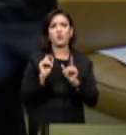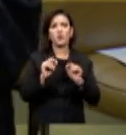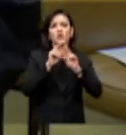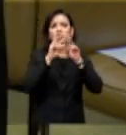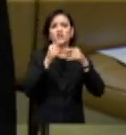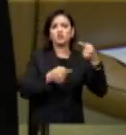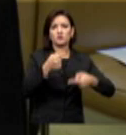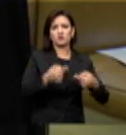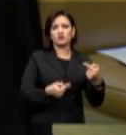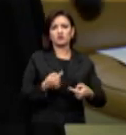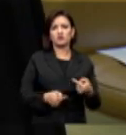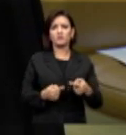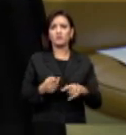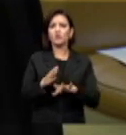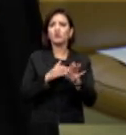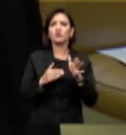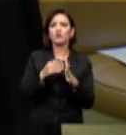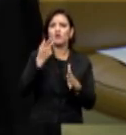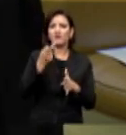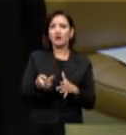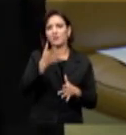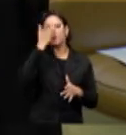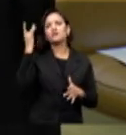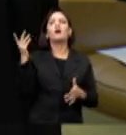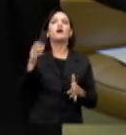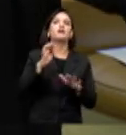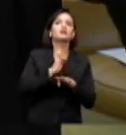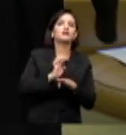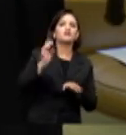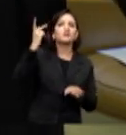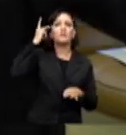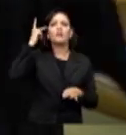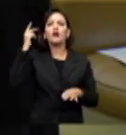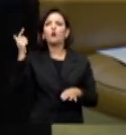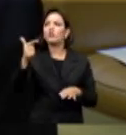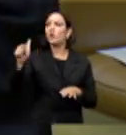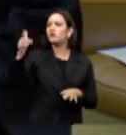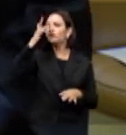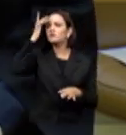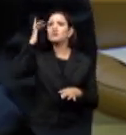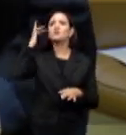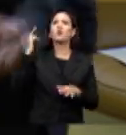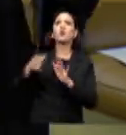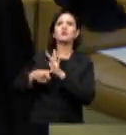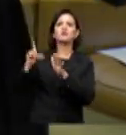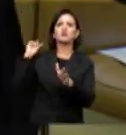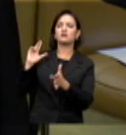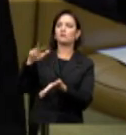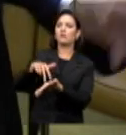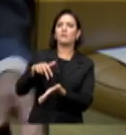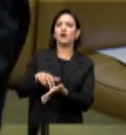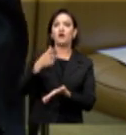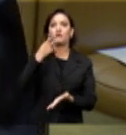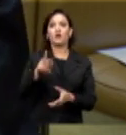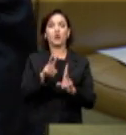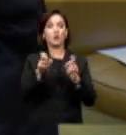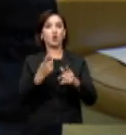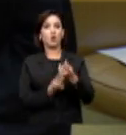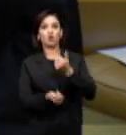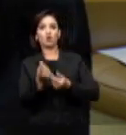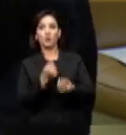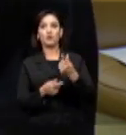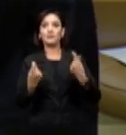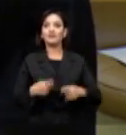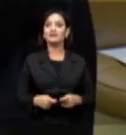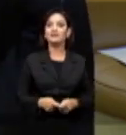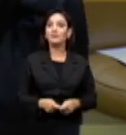As questões que foram faladas por gente do Estado de São Paulo e outros companheiros que falaram da questão econômica, que é preciso,